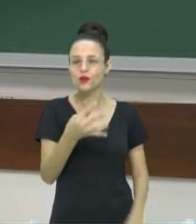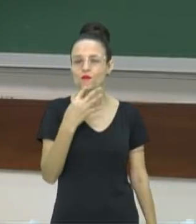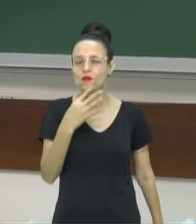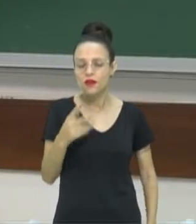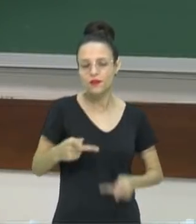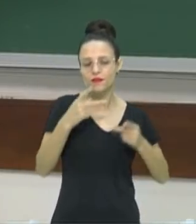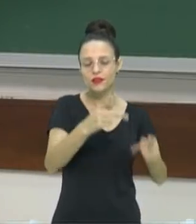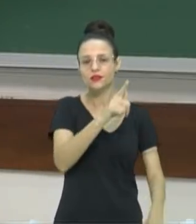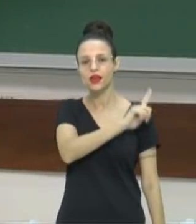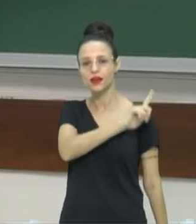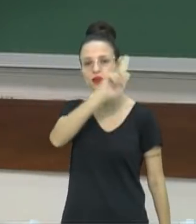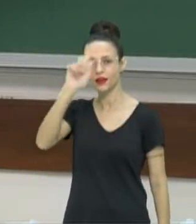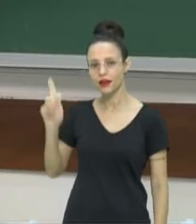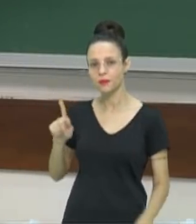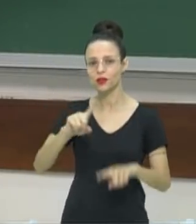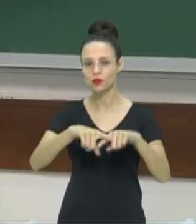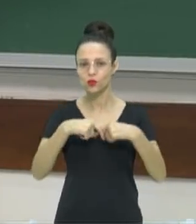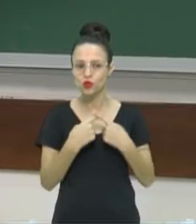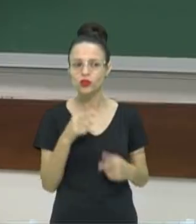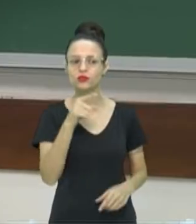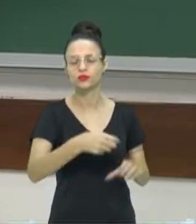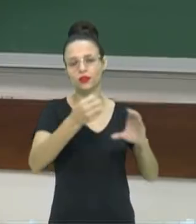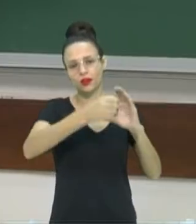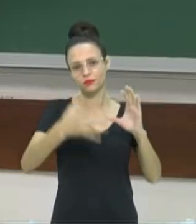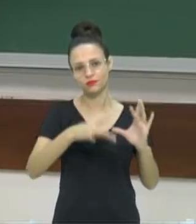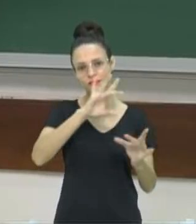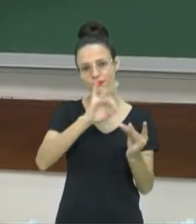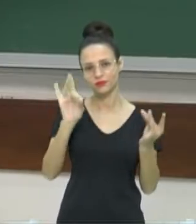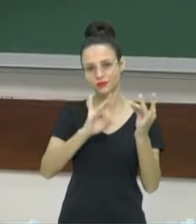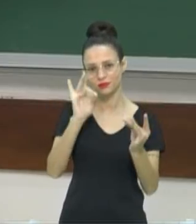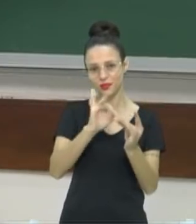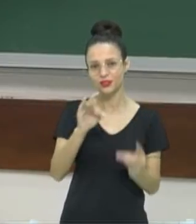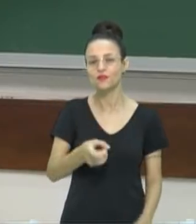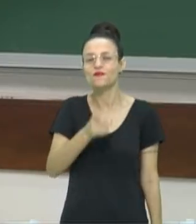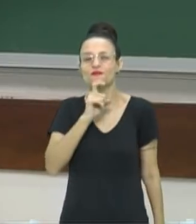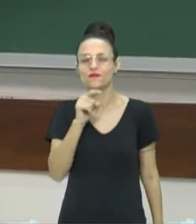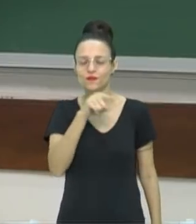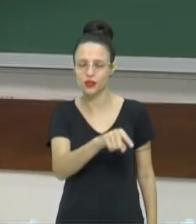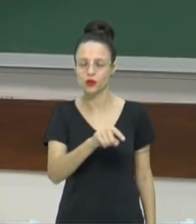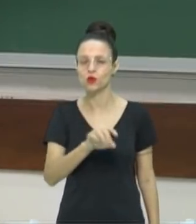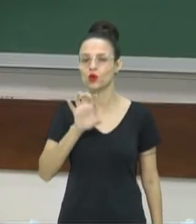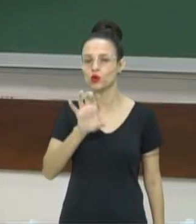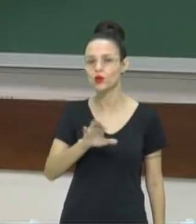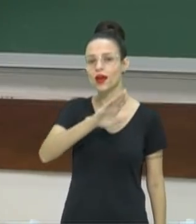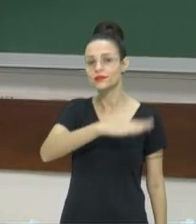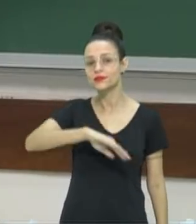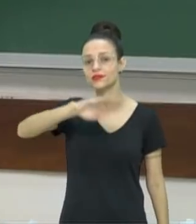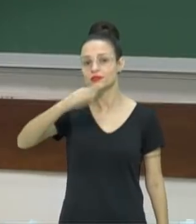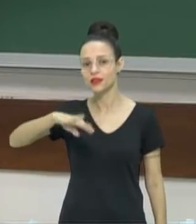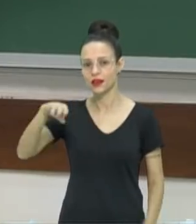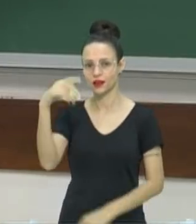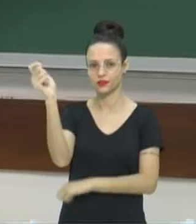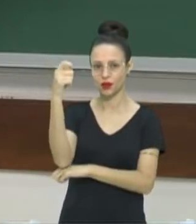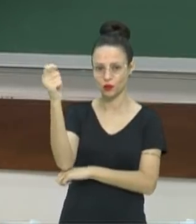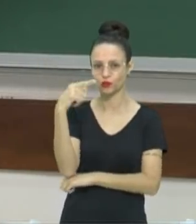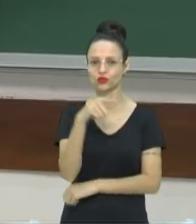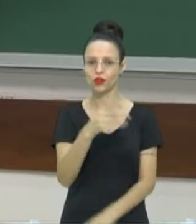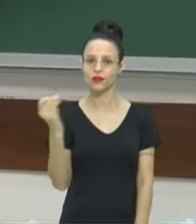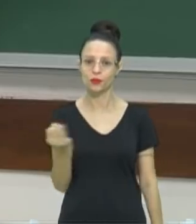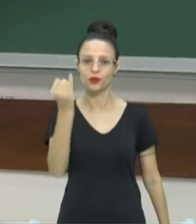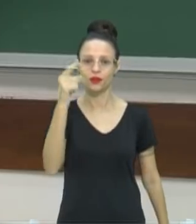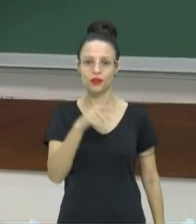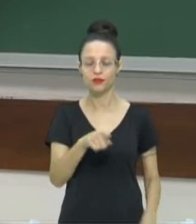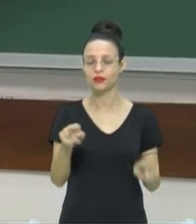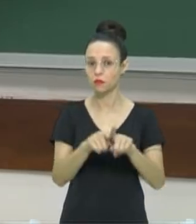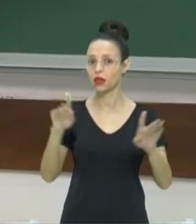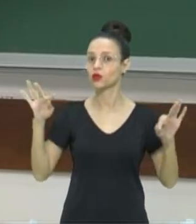frio, dessa característica específica que é proporcionada ali na região da Serra Gaúcha. Então, bacana a gente pensar ali